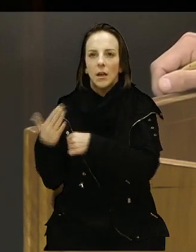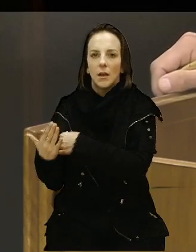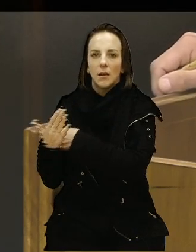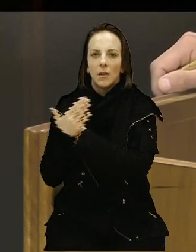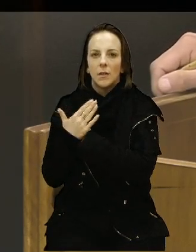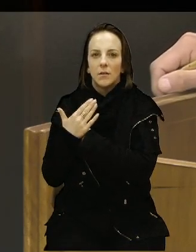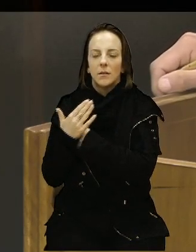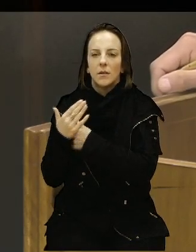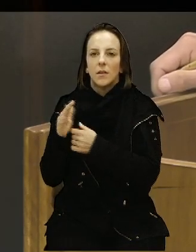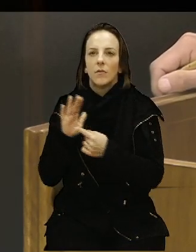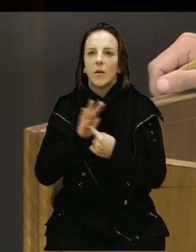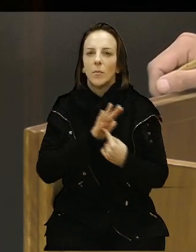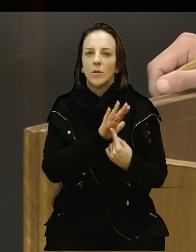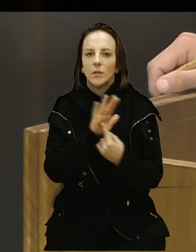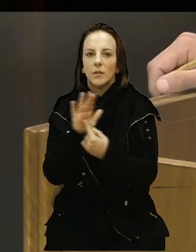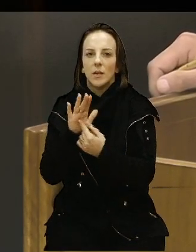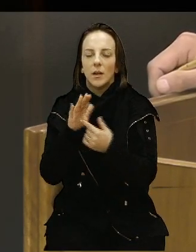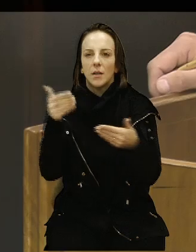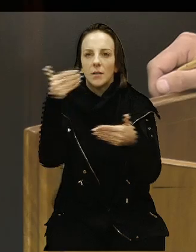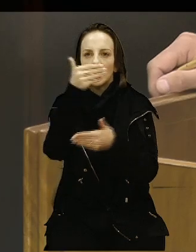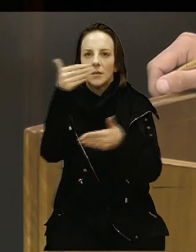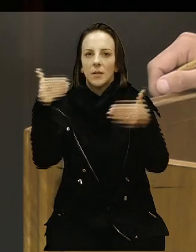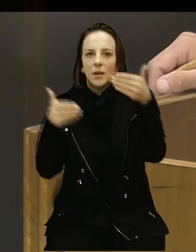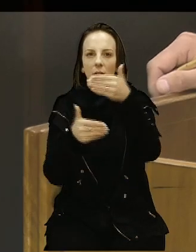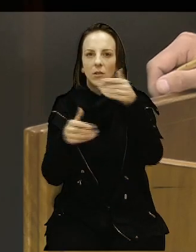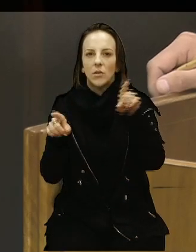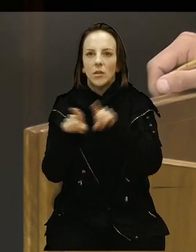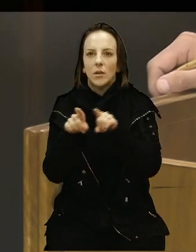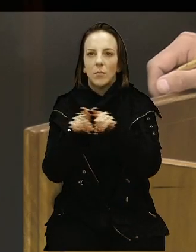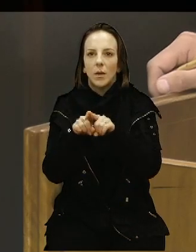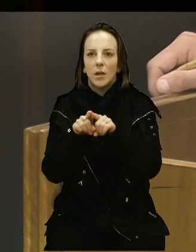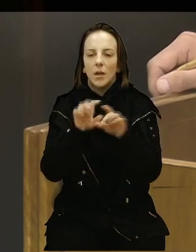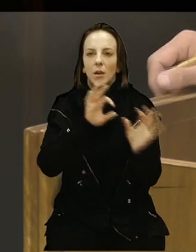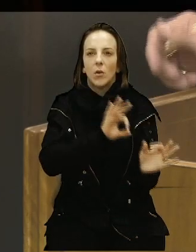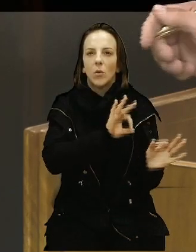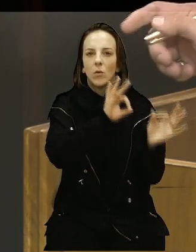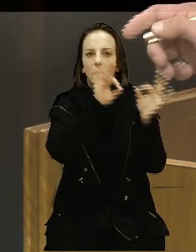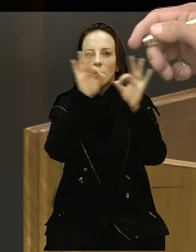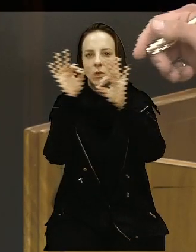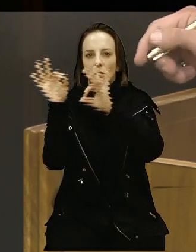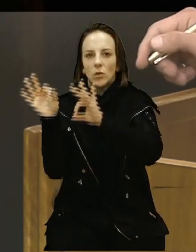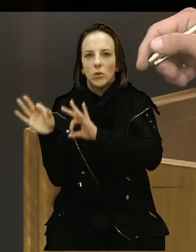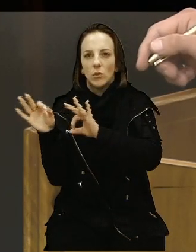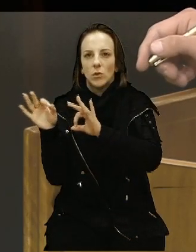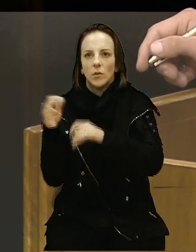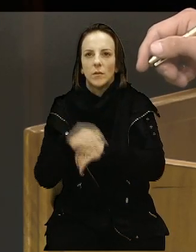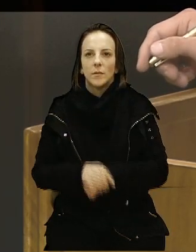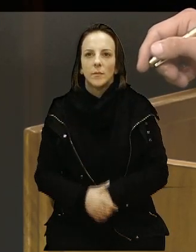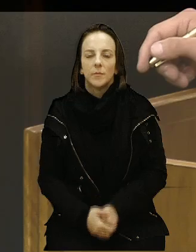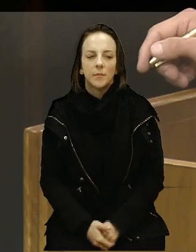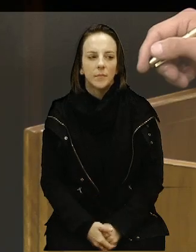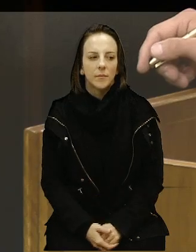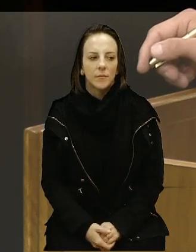o slide e um vídeo também. Vamos só erguer o volume ali, por